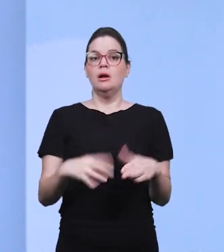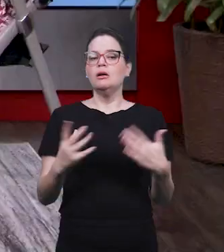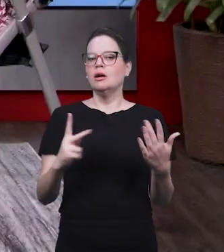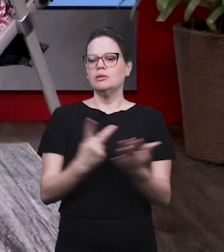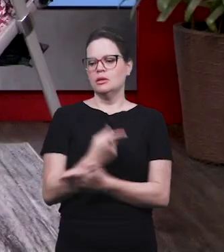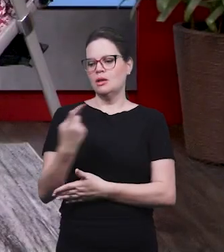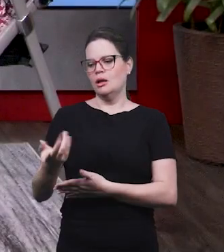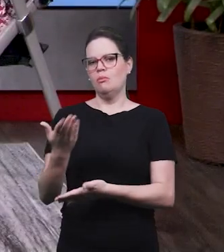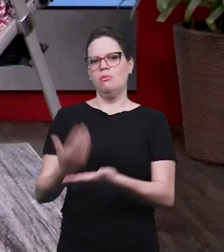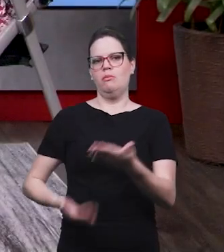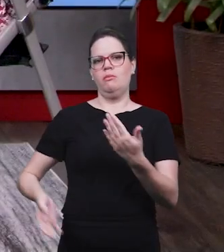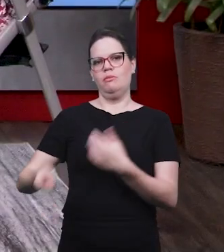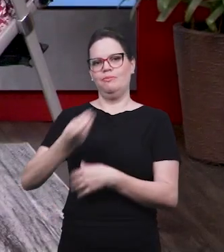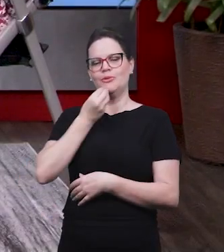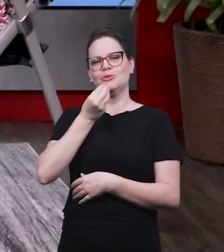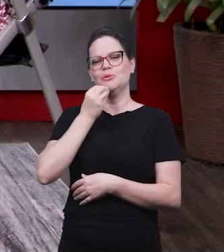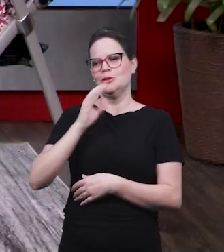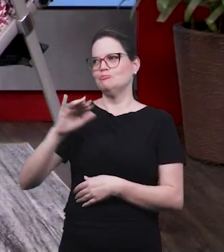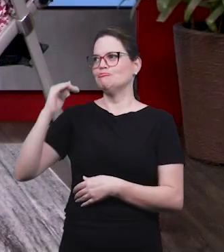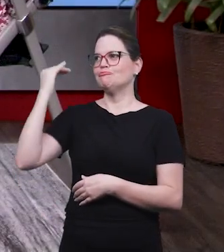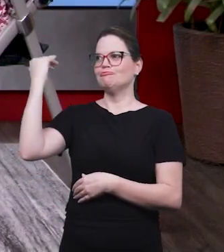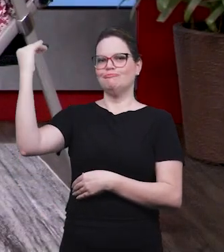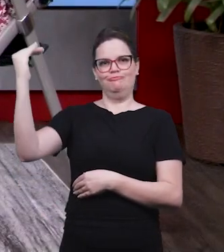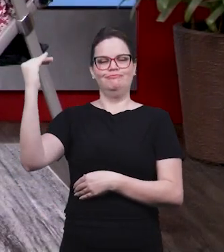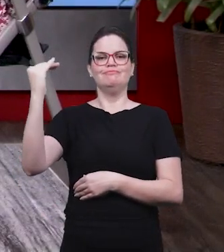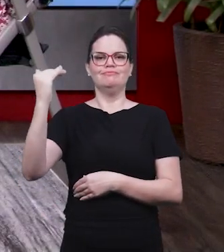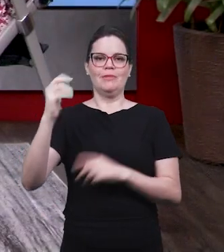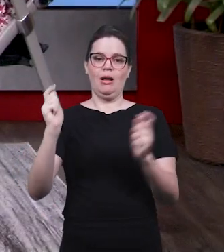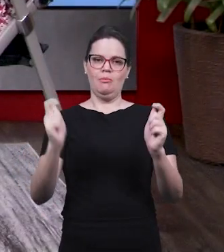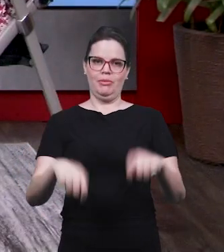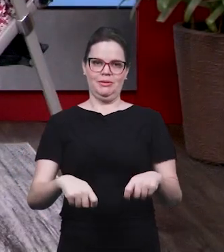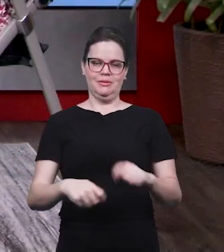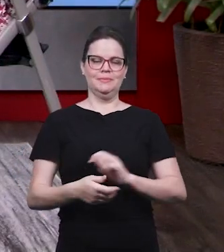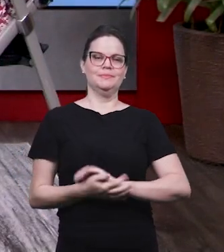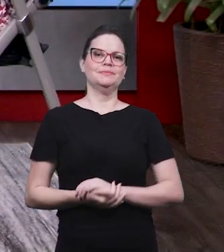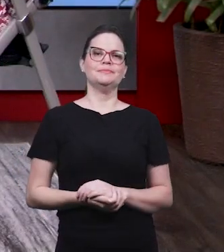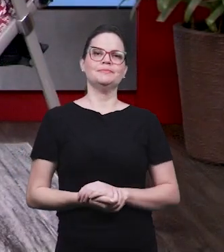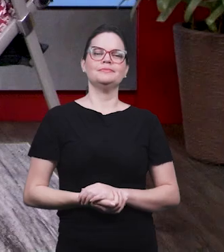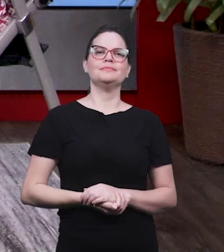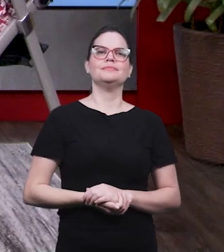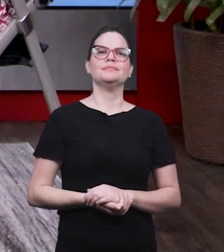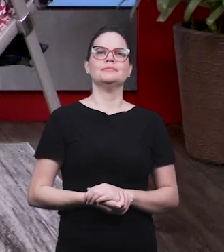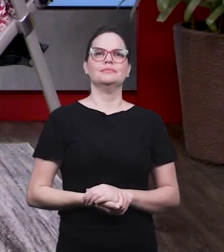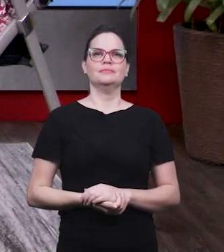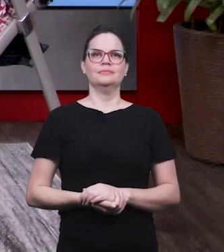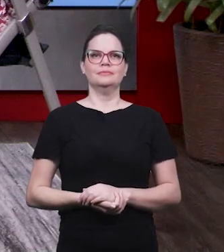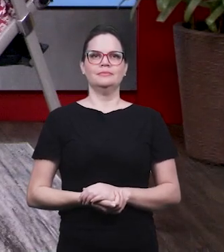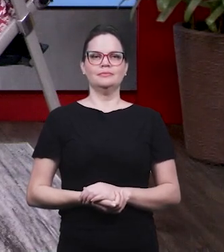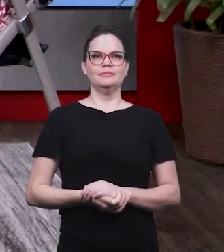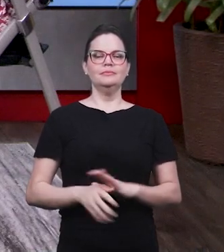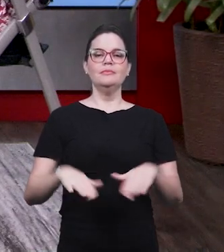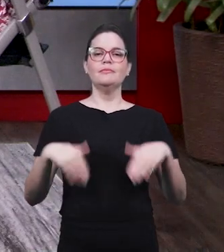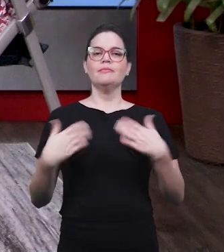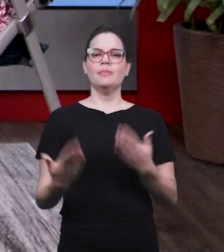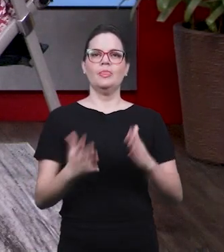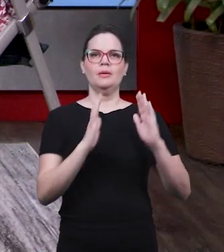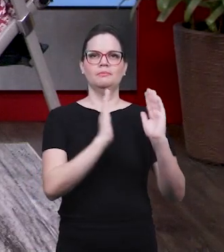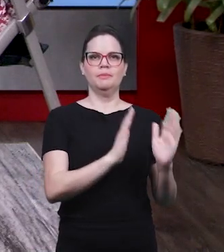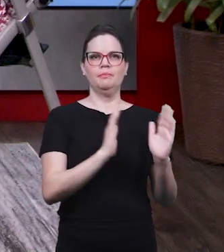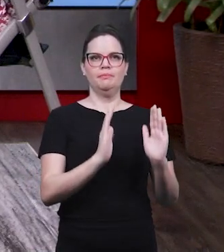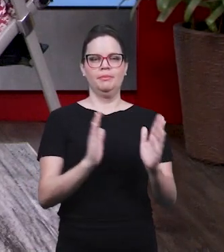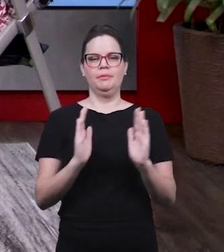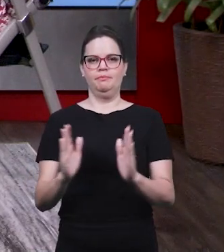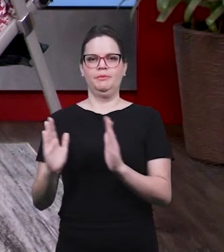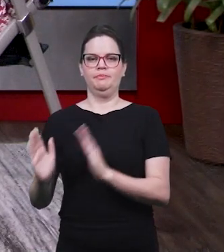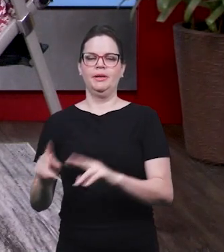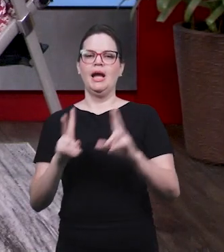Sim, isso é muito importante. Então vamos lá. Então, quais são os passos para essa investigação? Né?